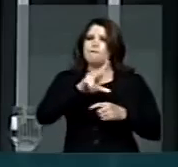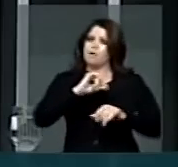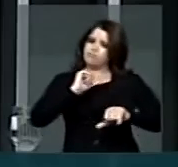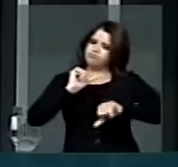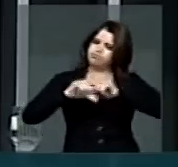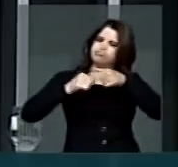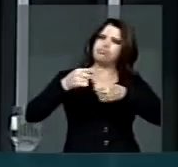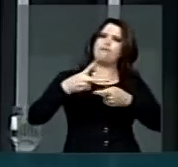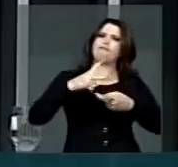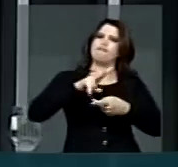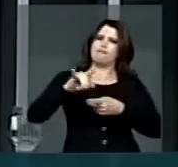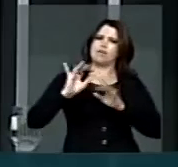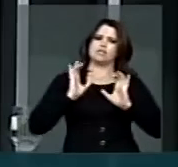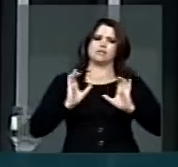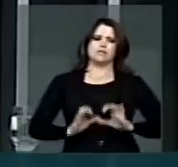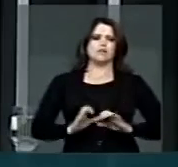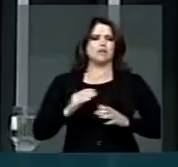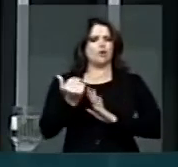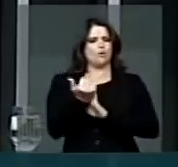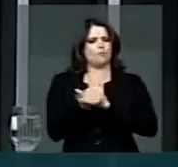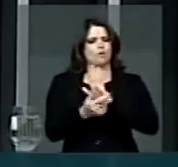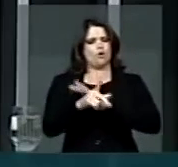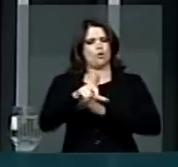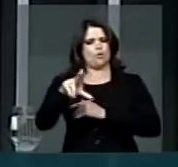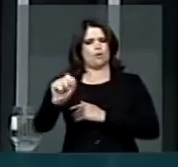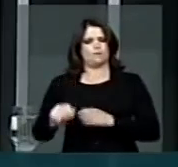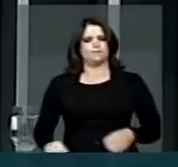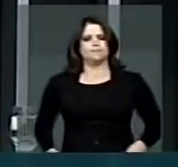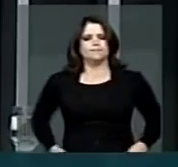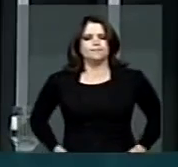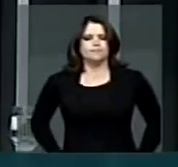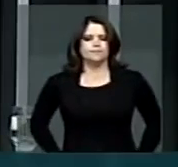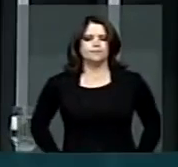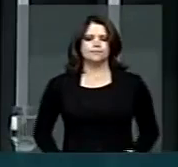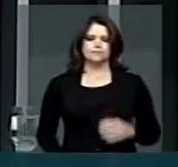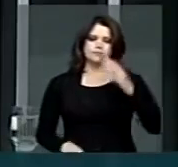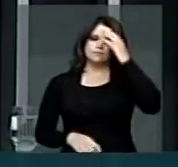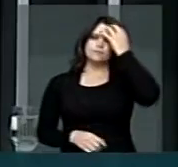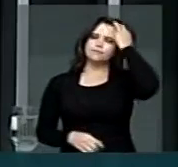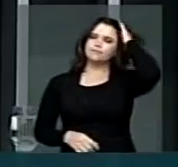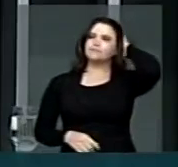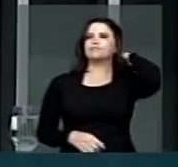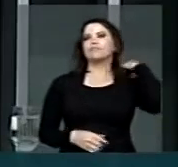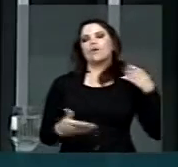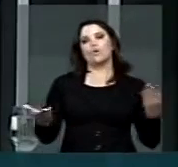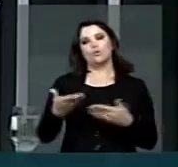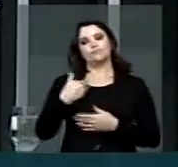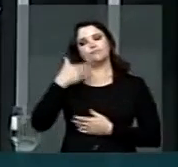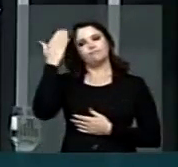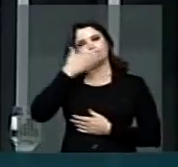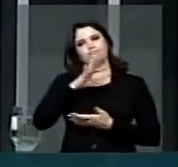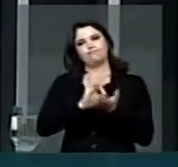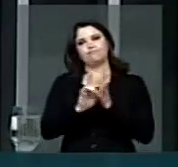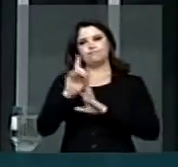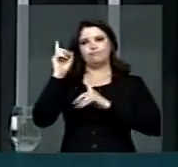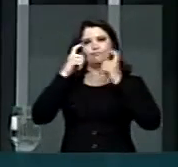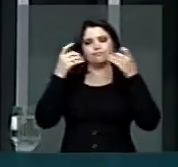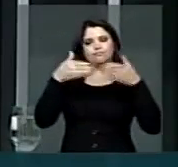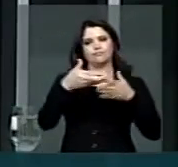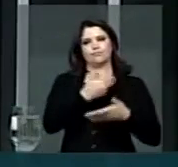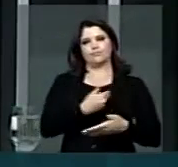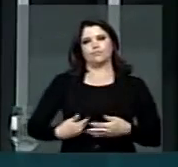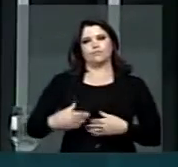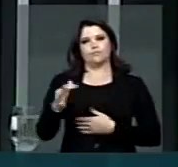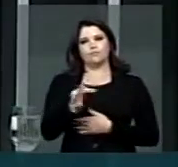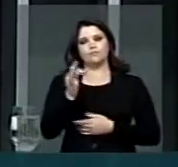da cidadania, num dos programas de Lula. E é hoje uma das maiores provas da preocupação do governo